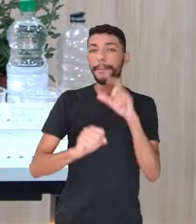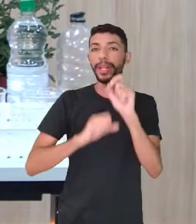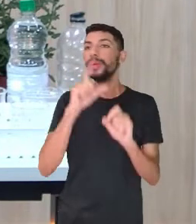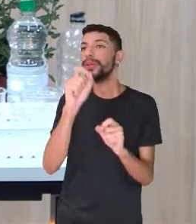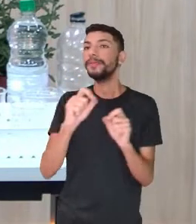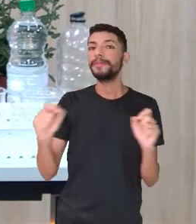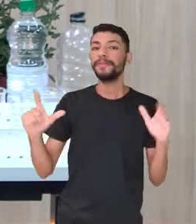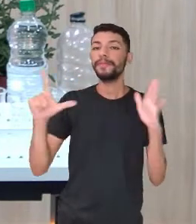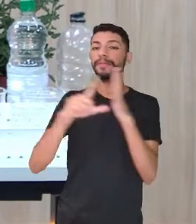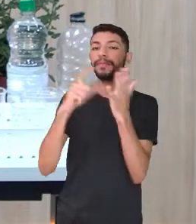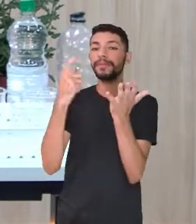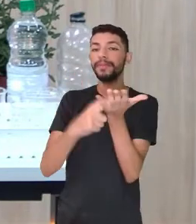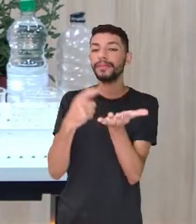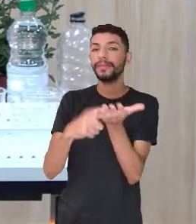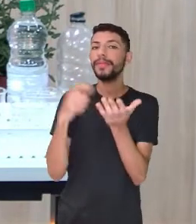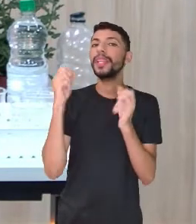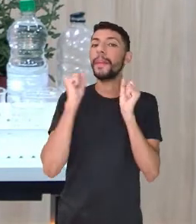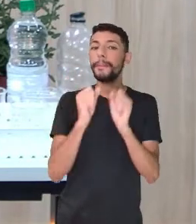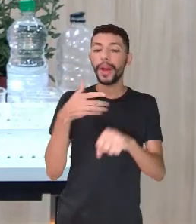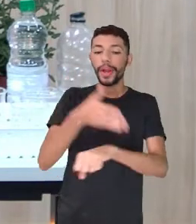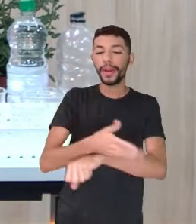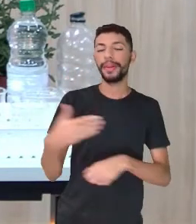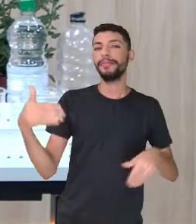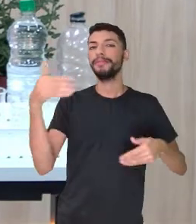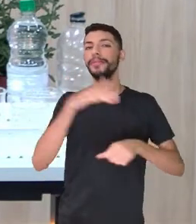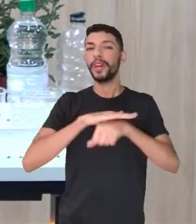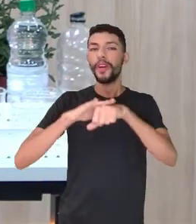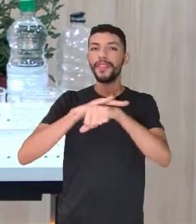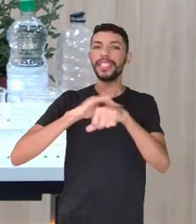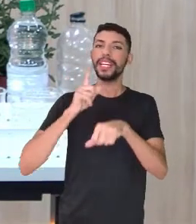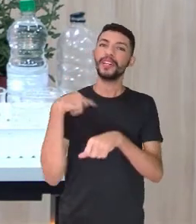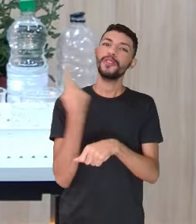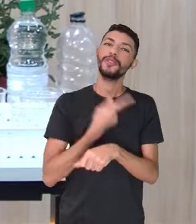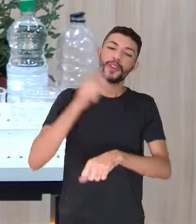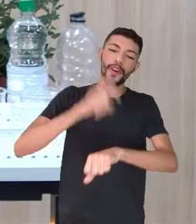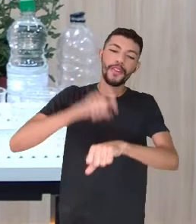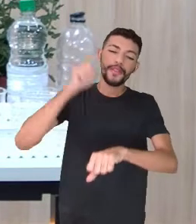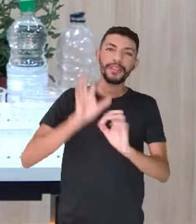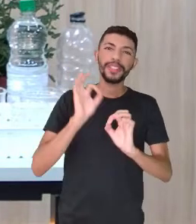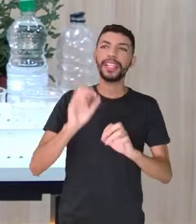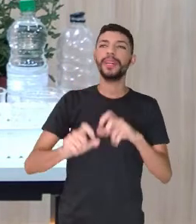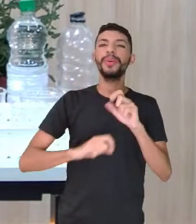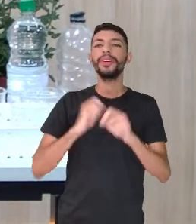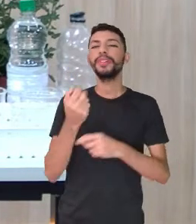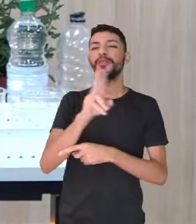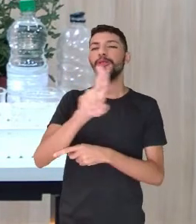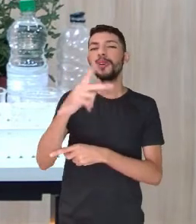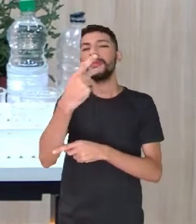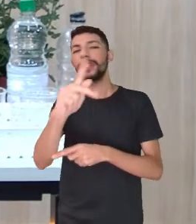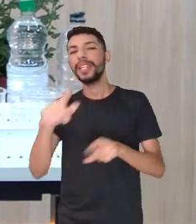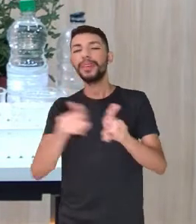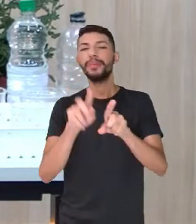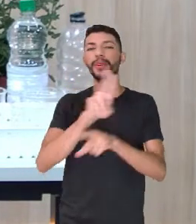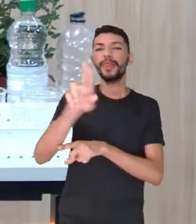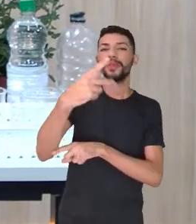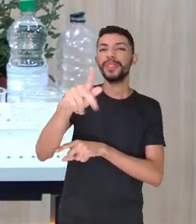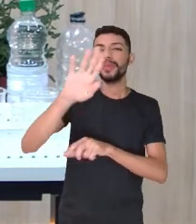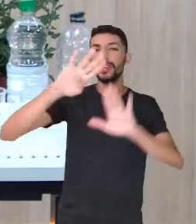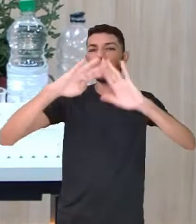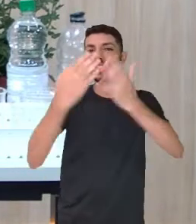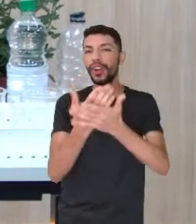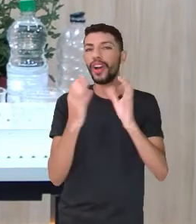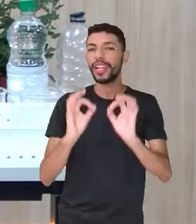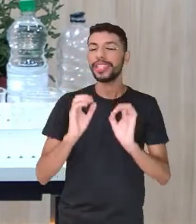ó, entrar e conversar com a gente ao vivo, dizendo o nome de vocês, a escola. E aqui nós vamos